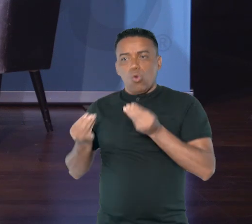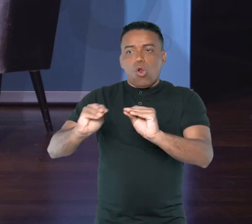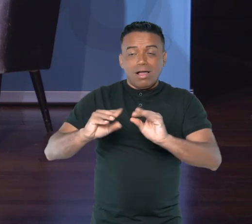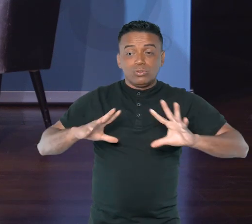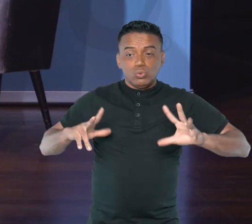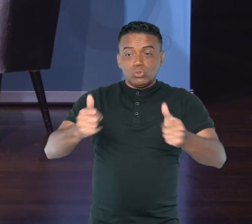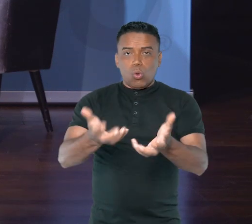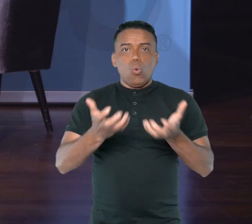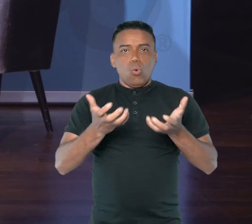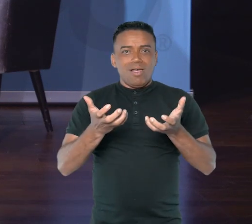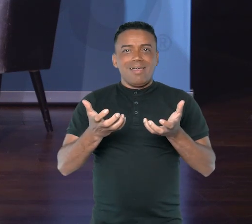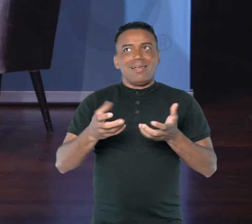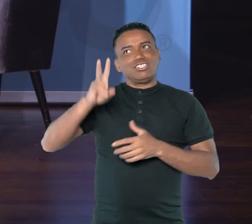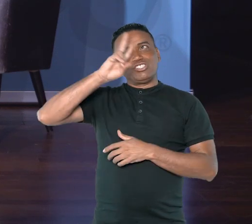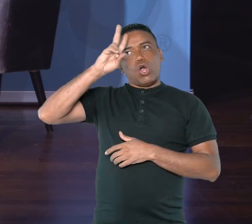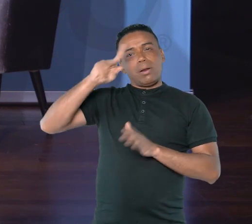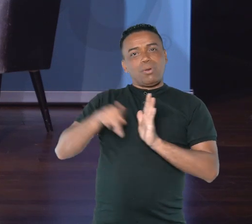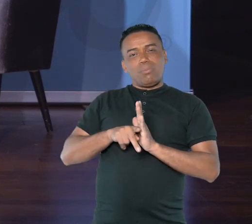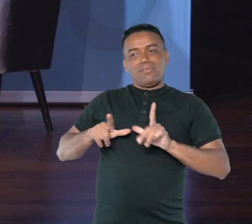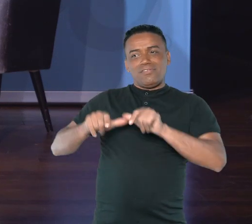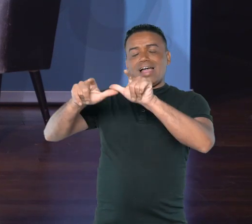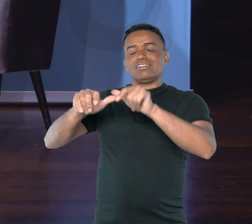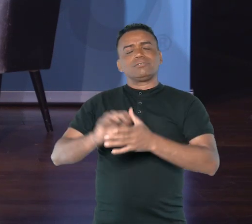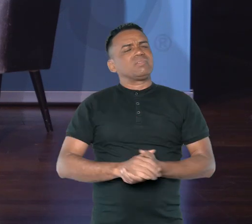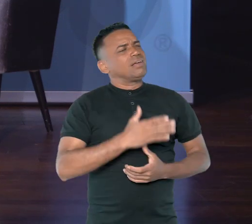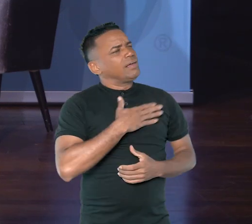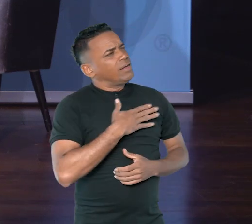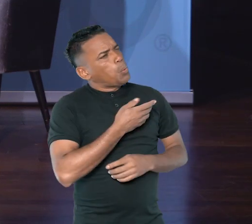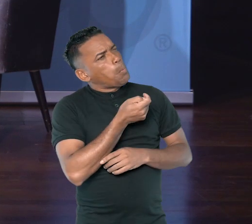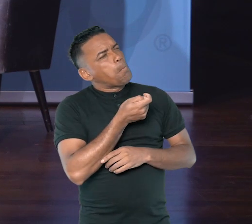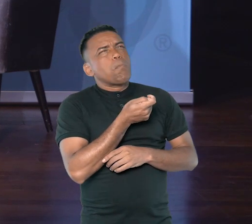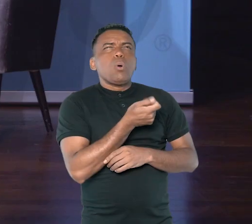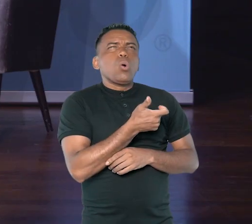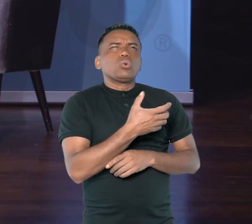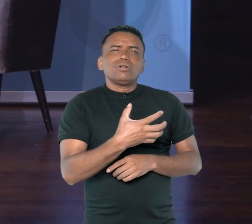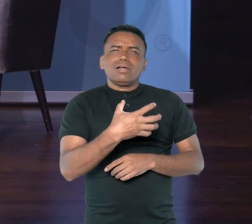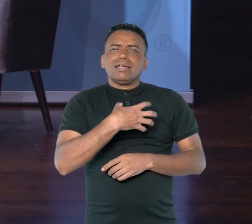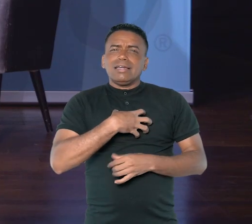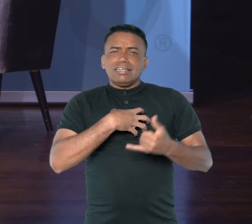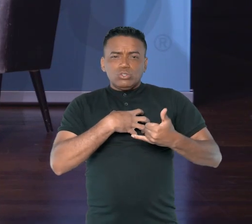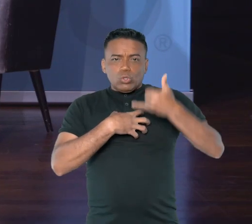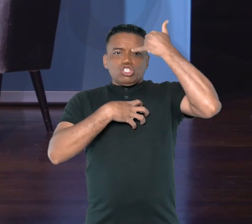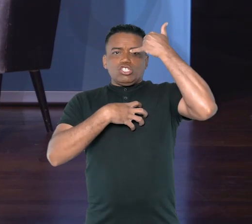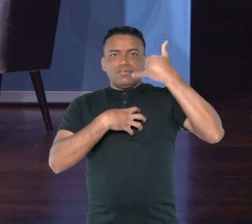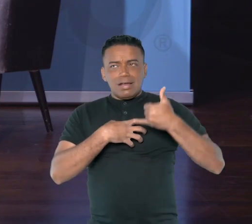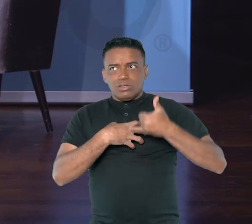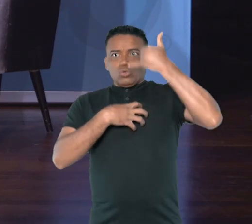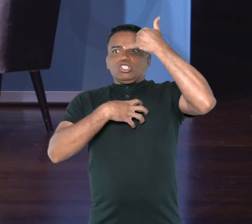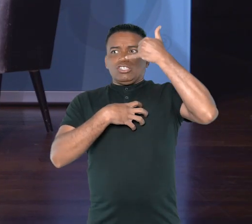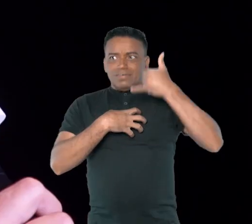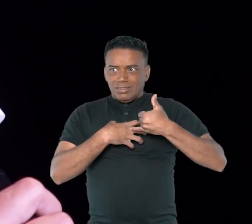que são com essas histórias de viagem. Eu sou um pouco mais intuitiva, sabe, assim, nas escolhas.